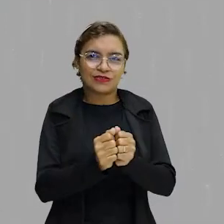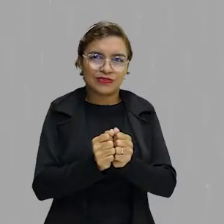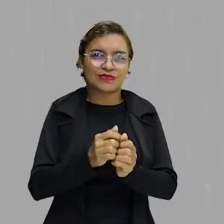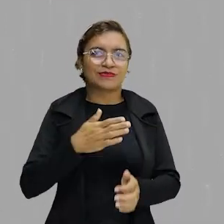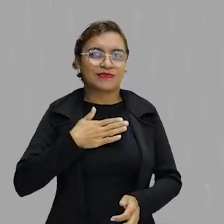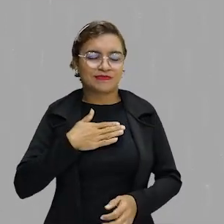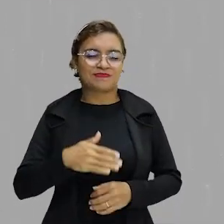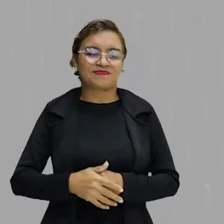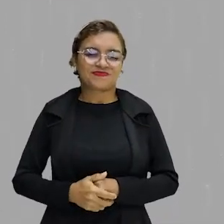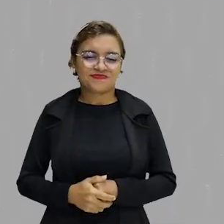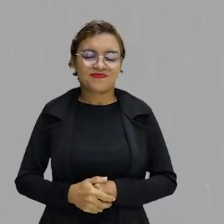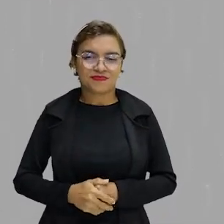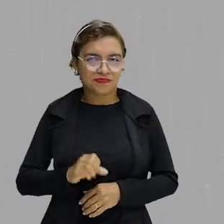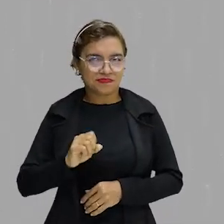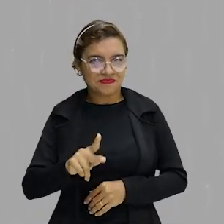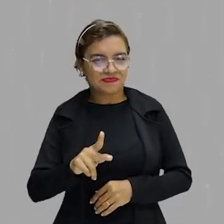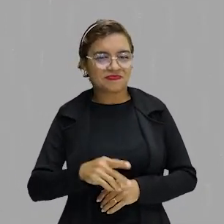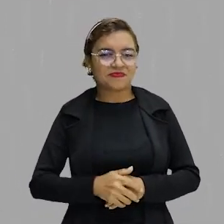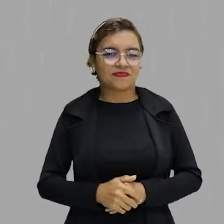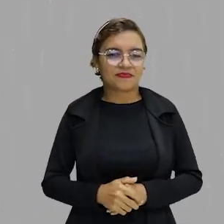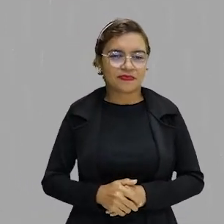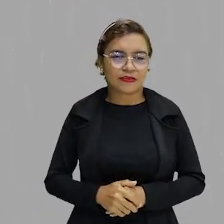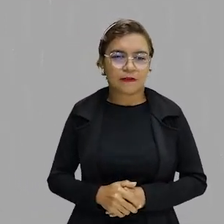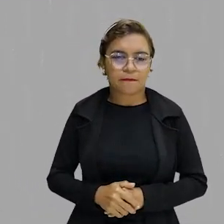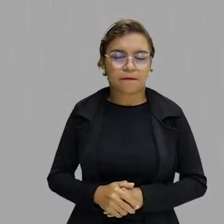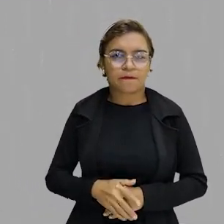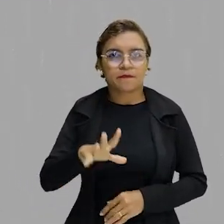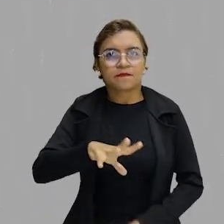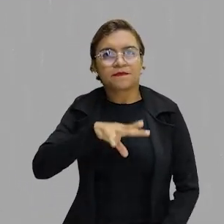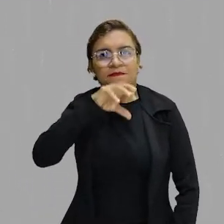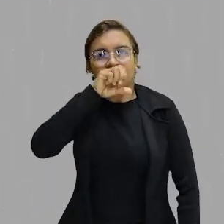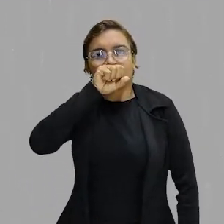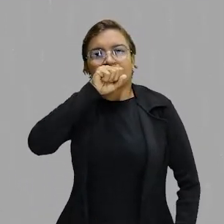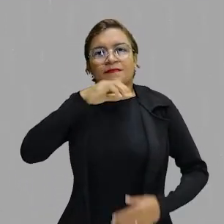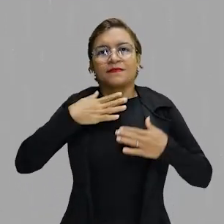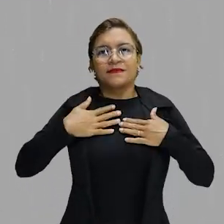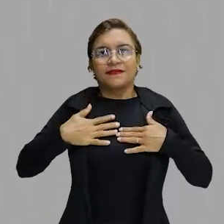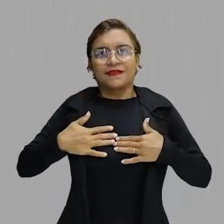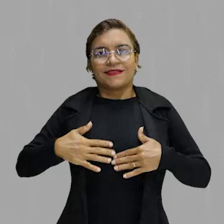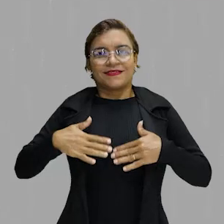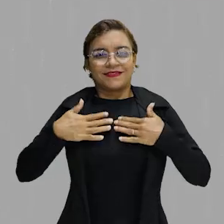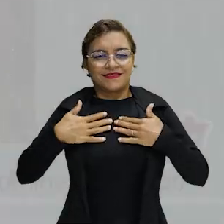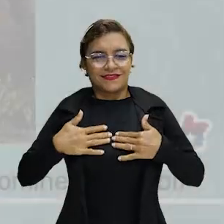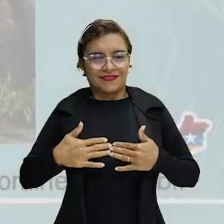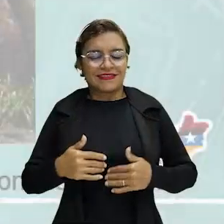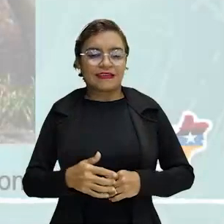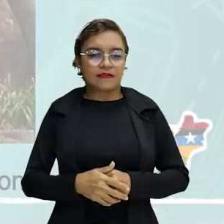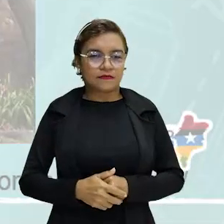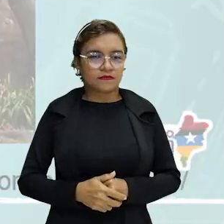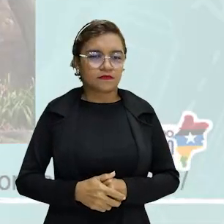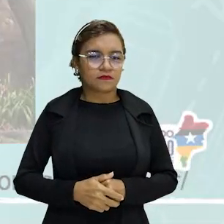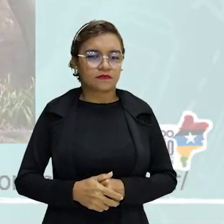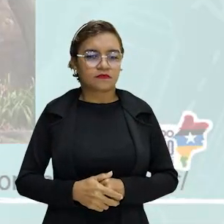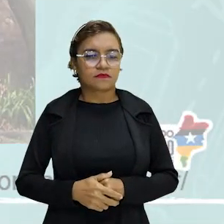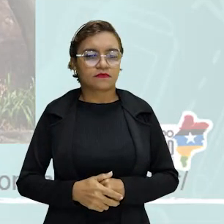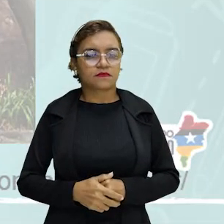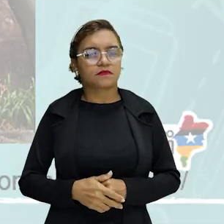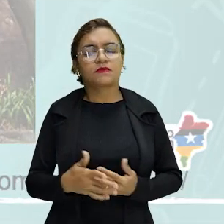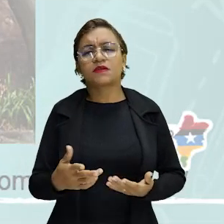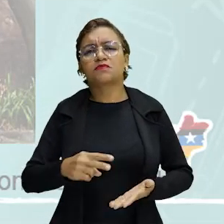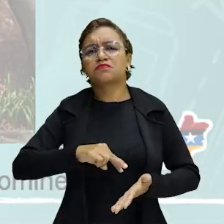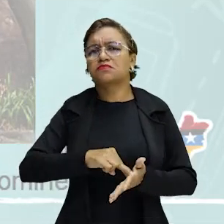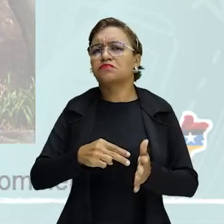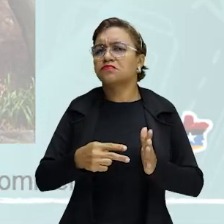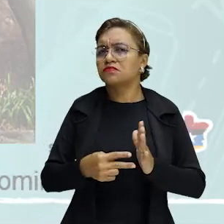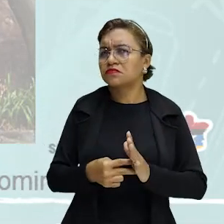com chave de ouro, tá certo? Respirou? Vem comigo. Marcos, o que é o intemperismo